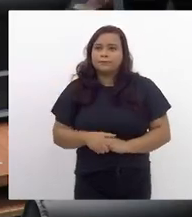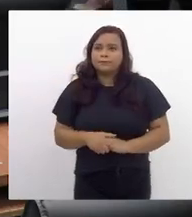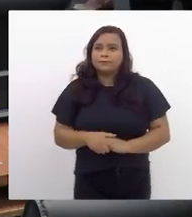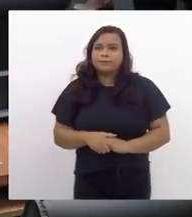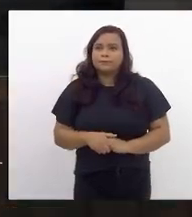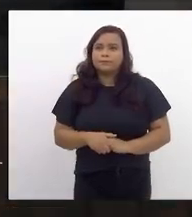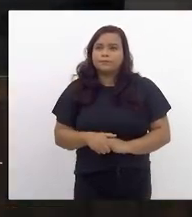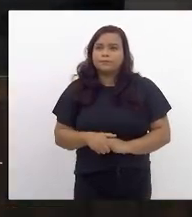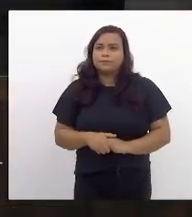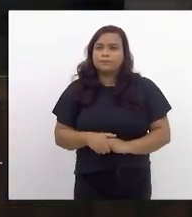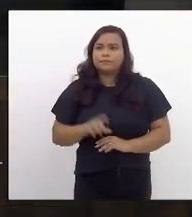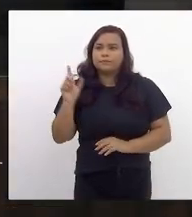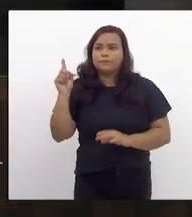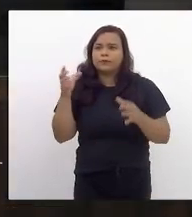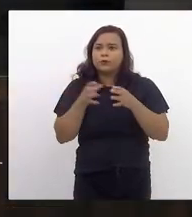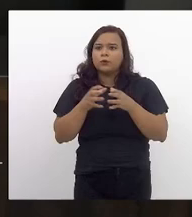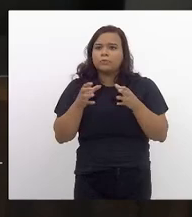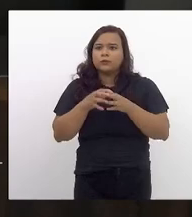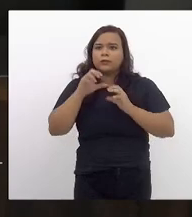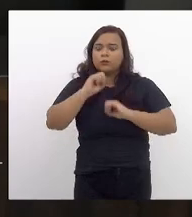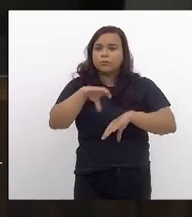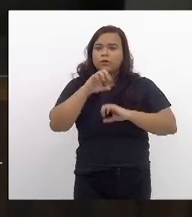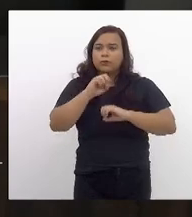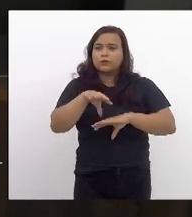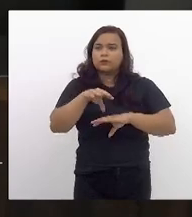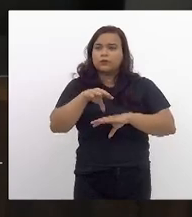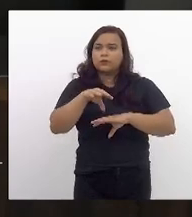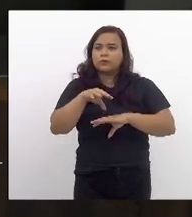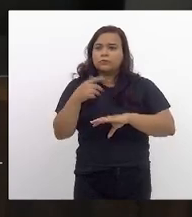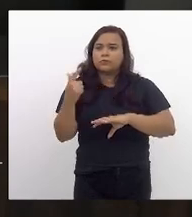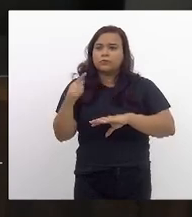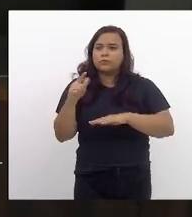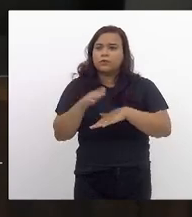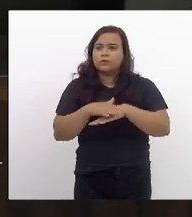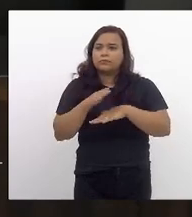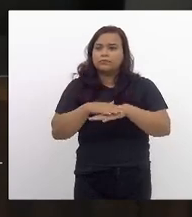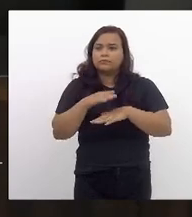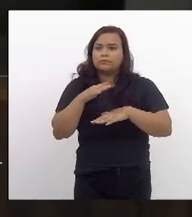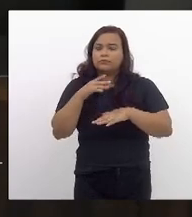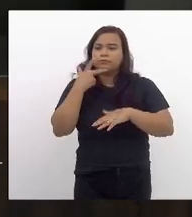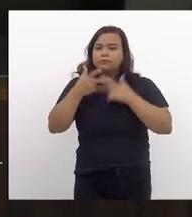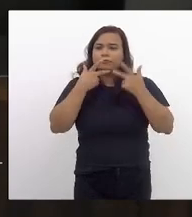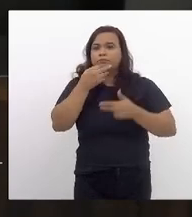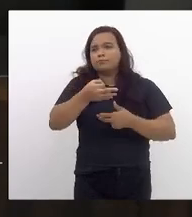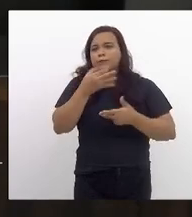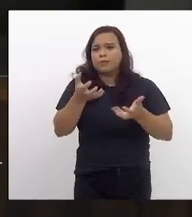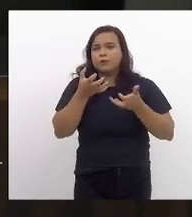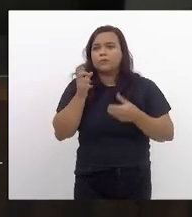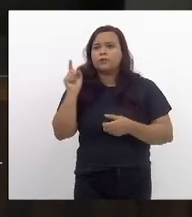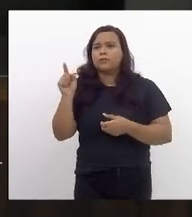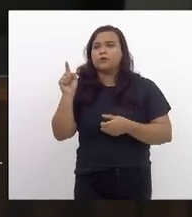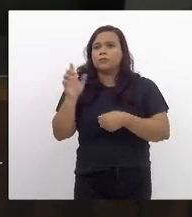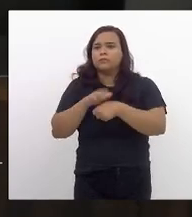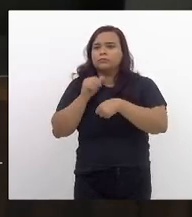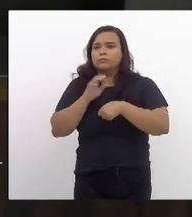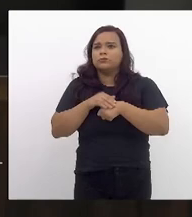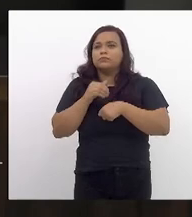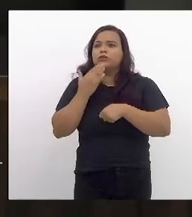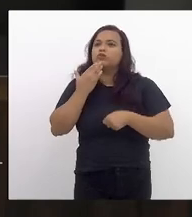não passou pela Comissão de Educação. Então, eu queria que Vossa Excelência fizesse a questão de ordem para